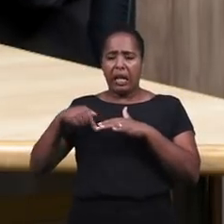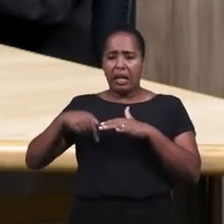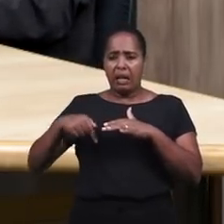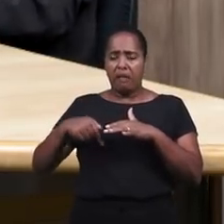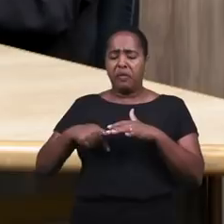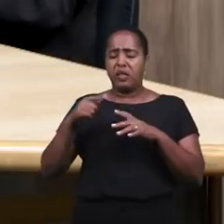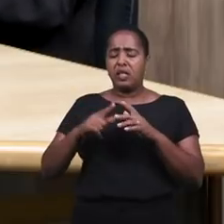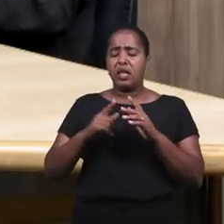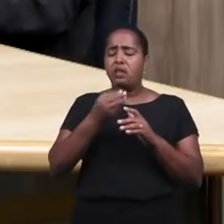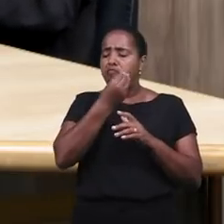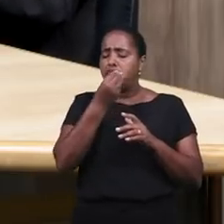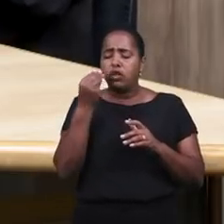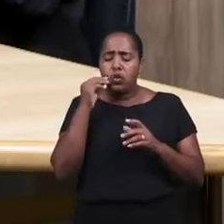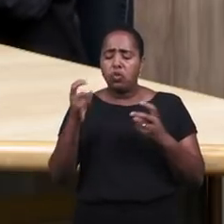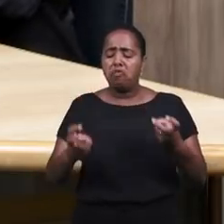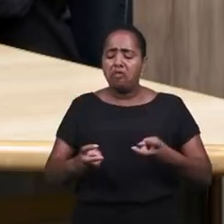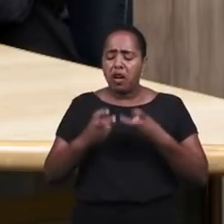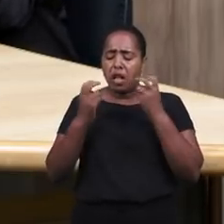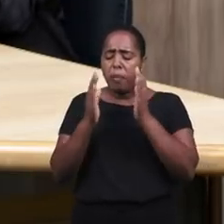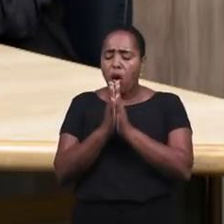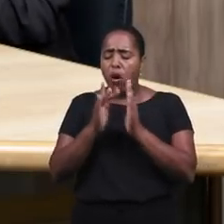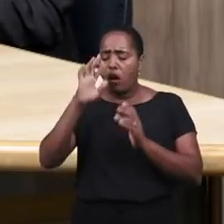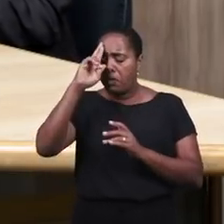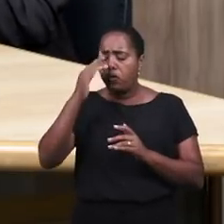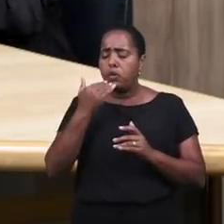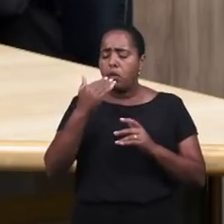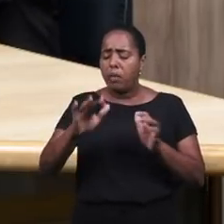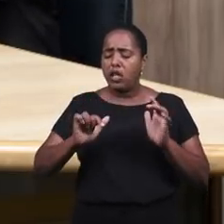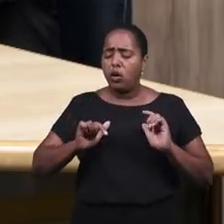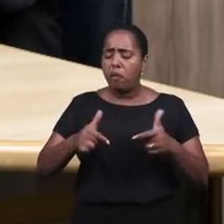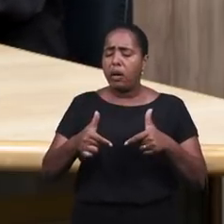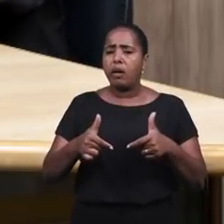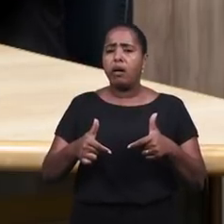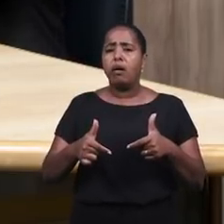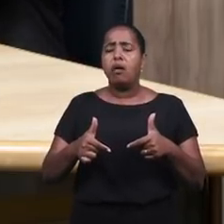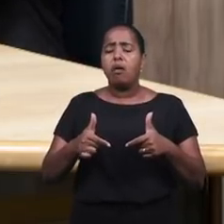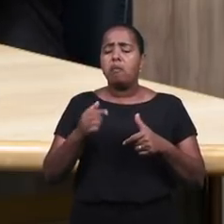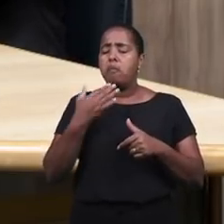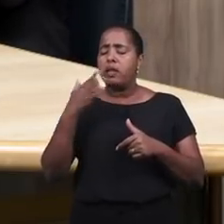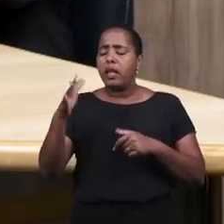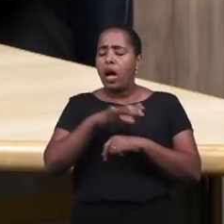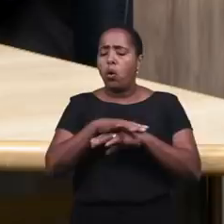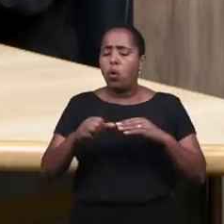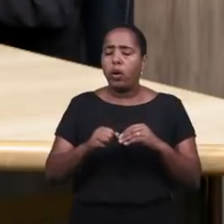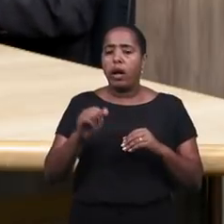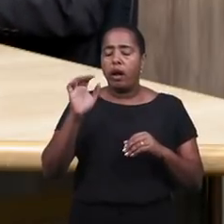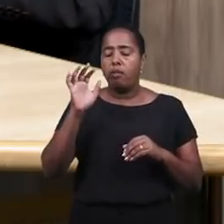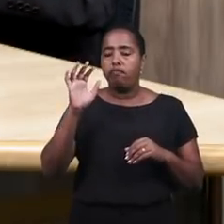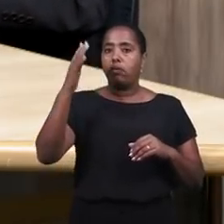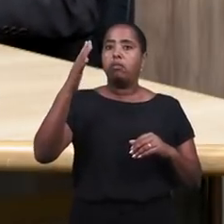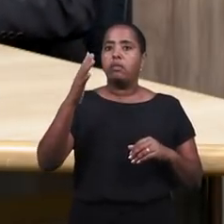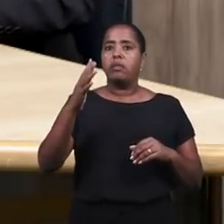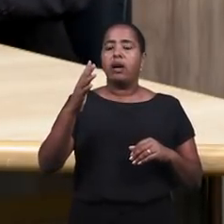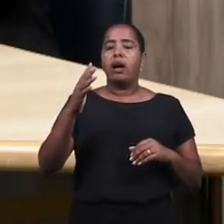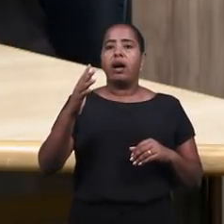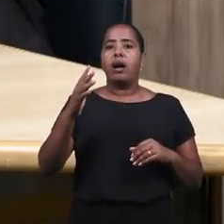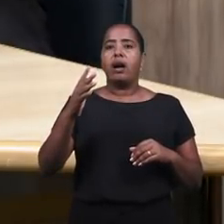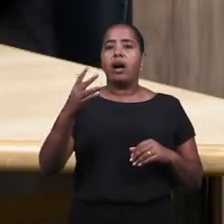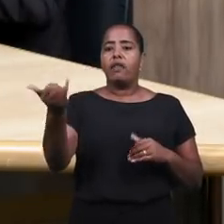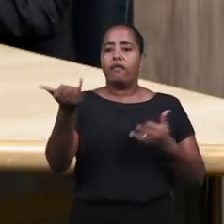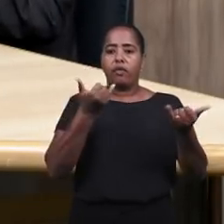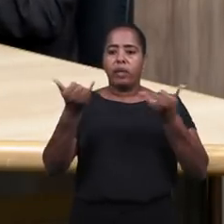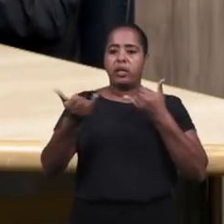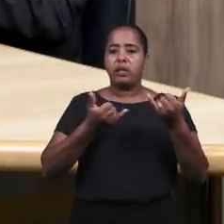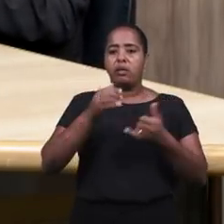faz um jejum, você clama, você coloca o joelho, Senhor, opera ali, aquela perda de uma cura e tal, e de repente você recebe a notícia, a pessoa